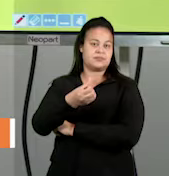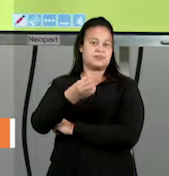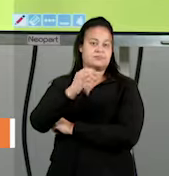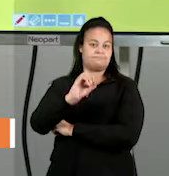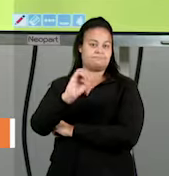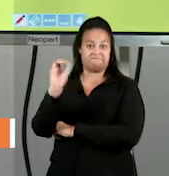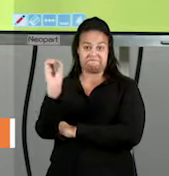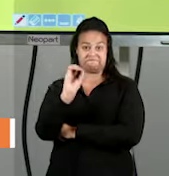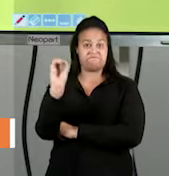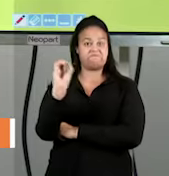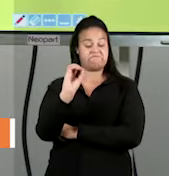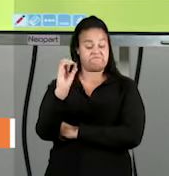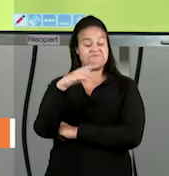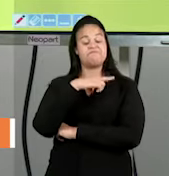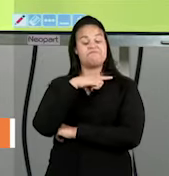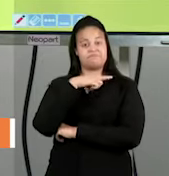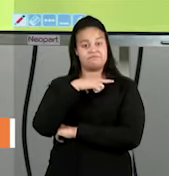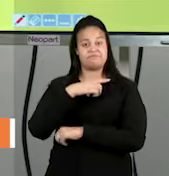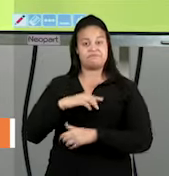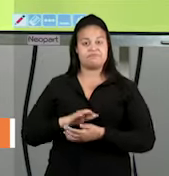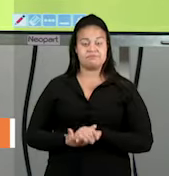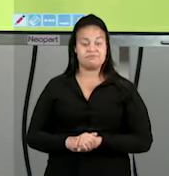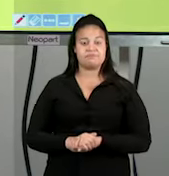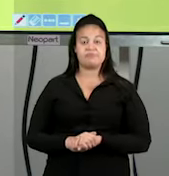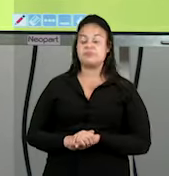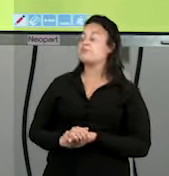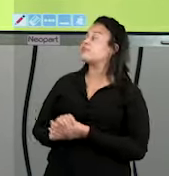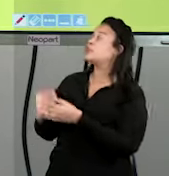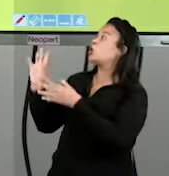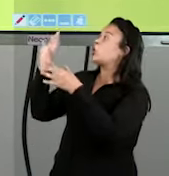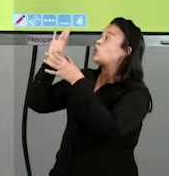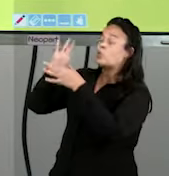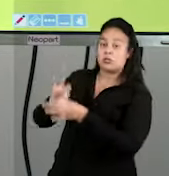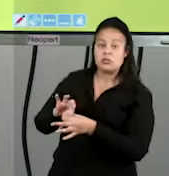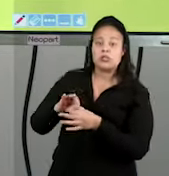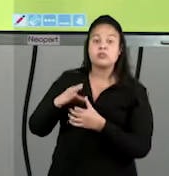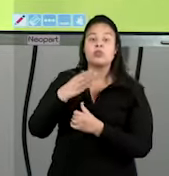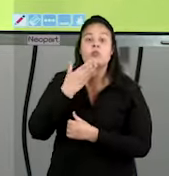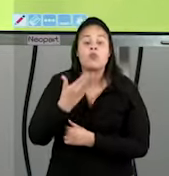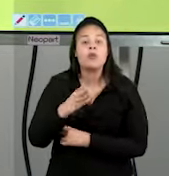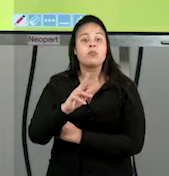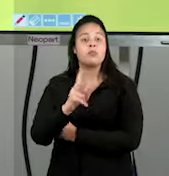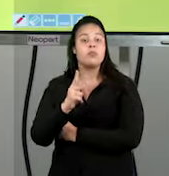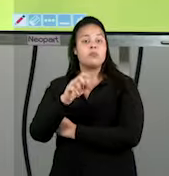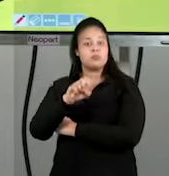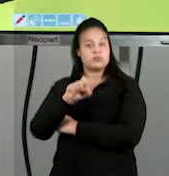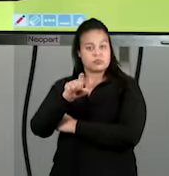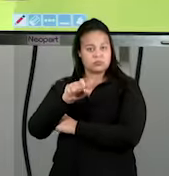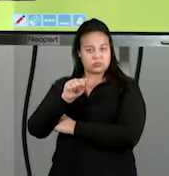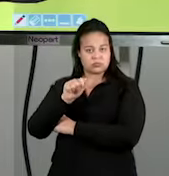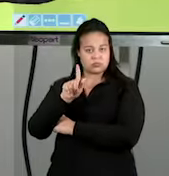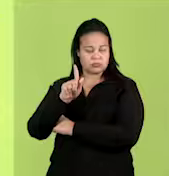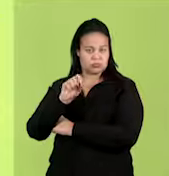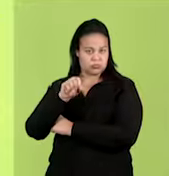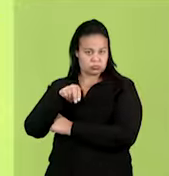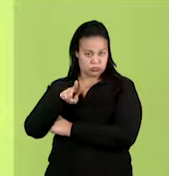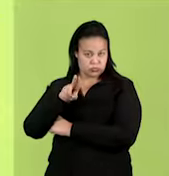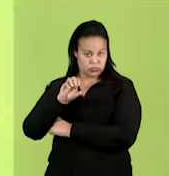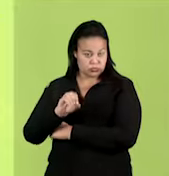360 graus. Como no caso do hexágono, eu tenho 6